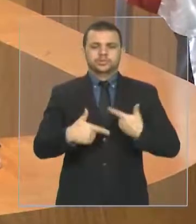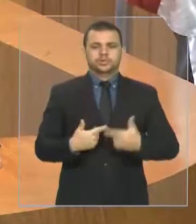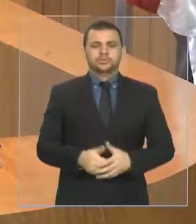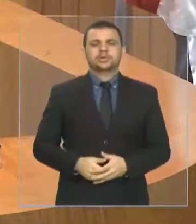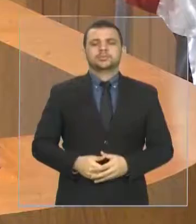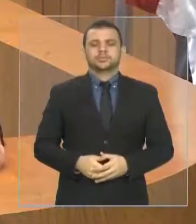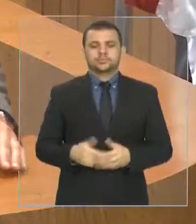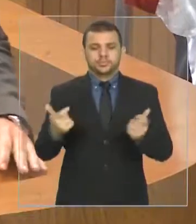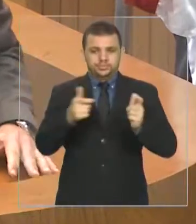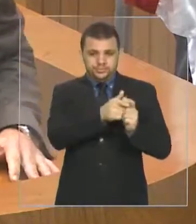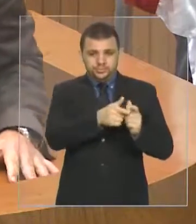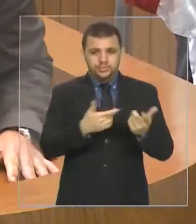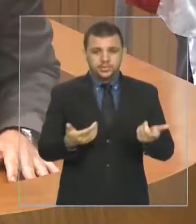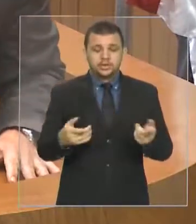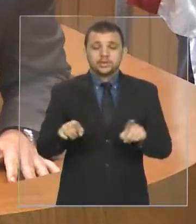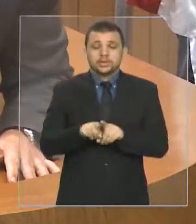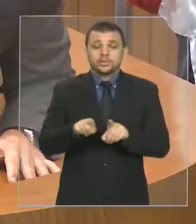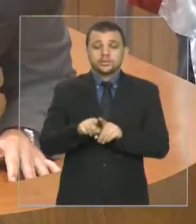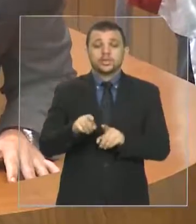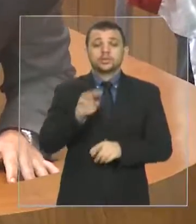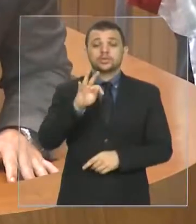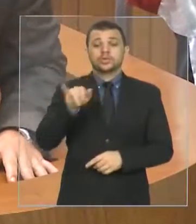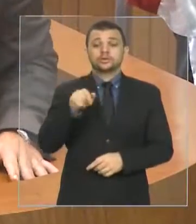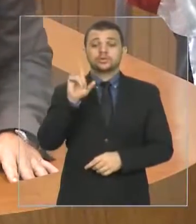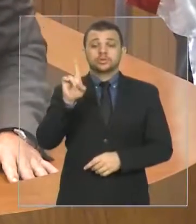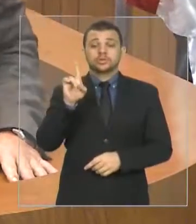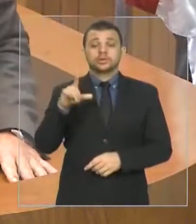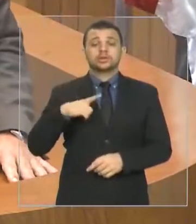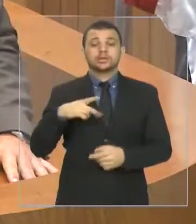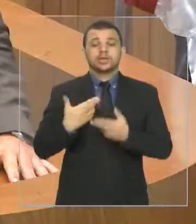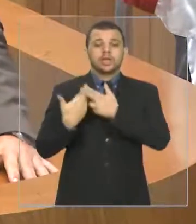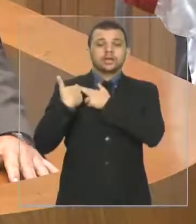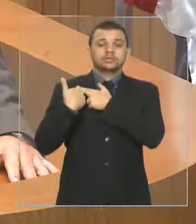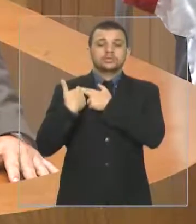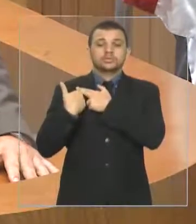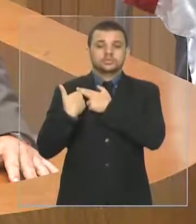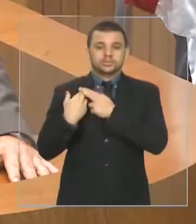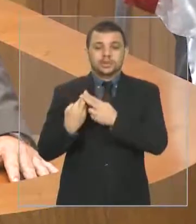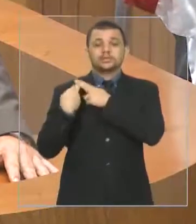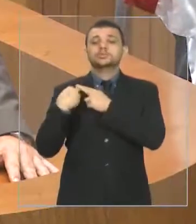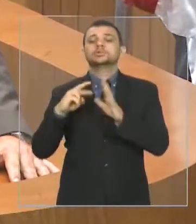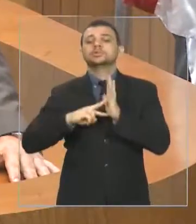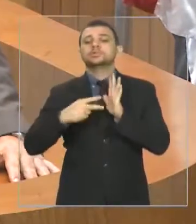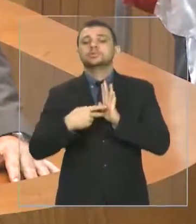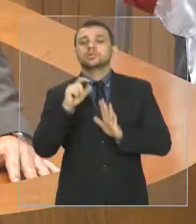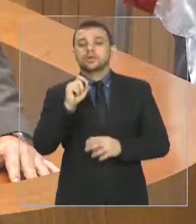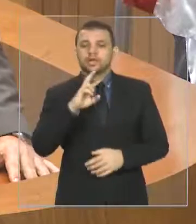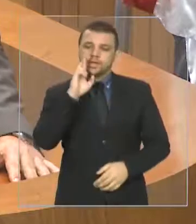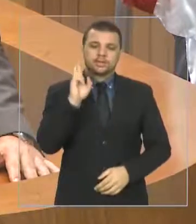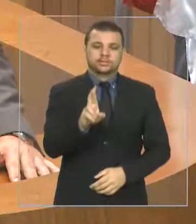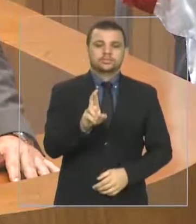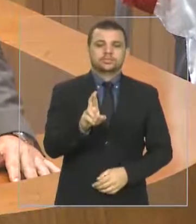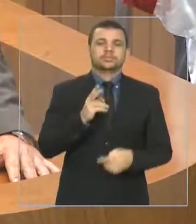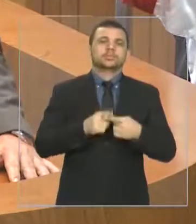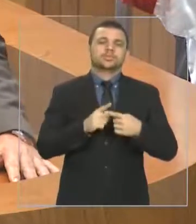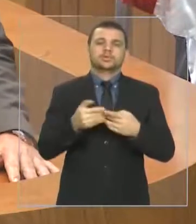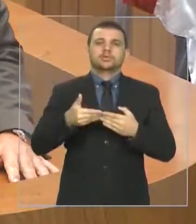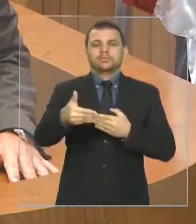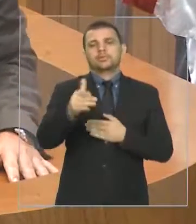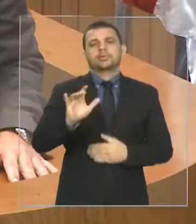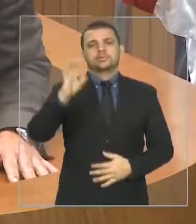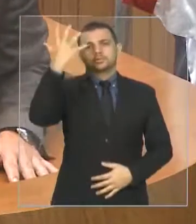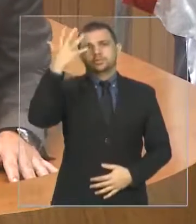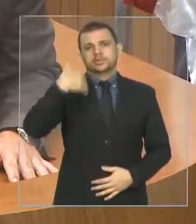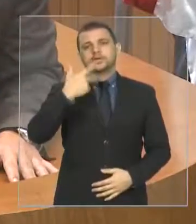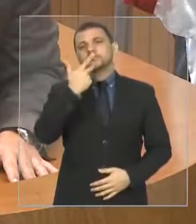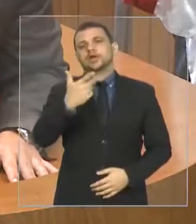responsabilidade, e responsabilidade quer dizer responder por o que porventura acontecer. Não estou dizendo